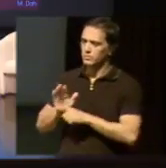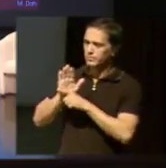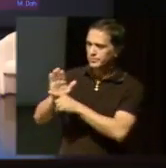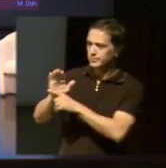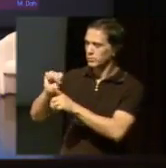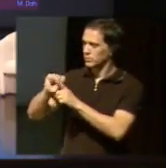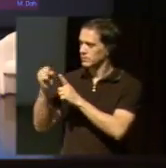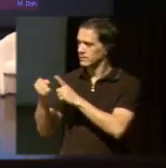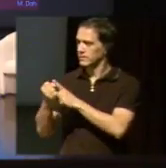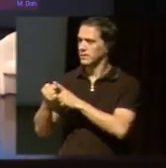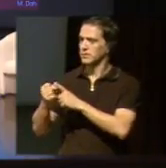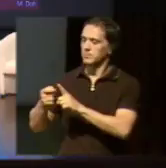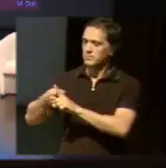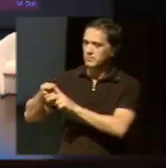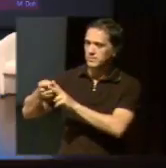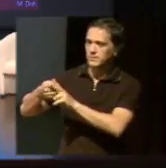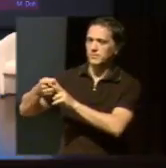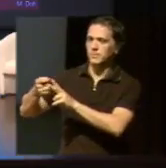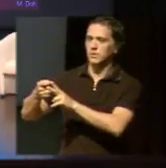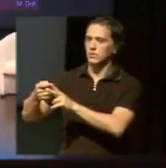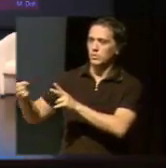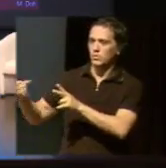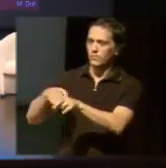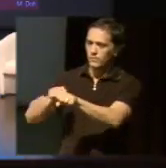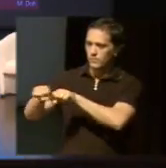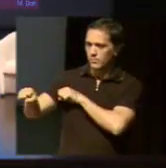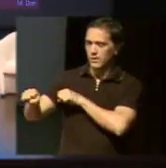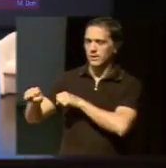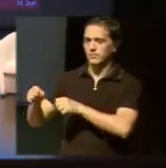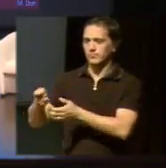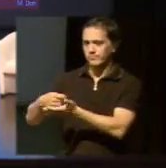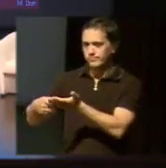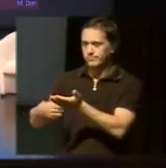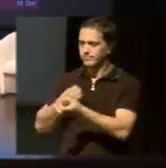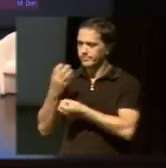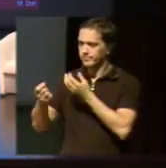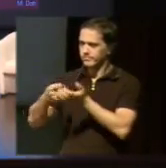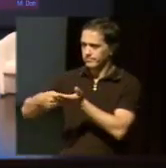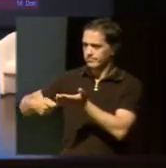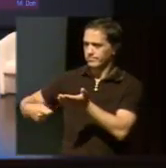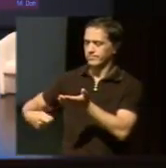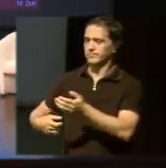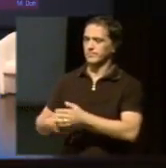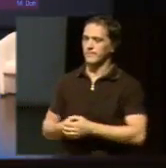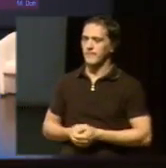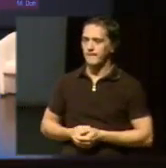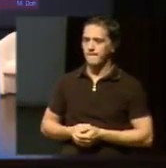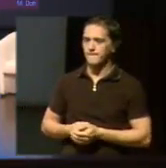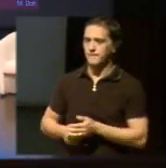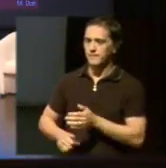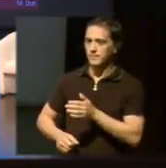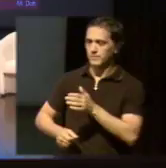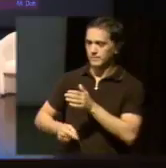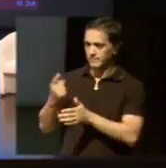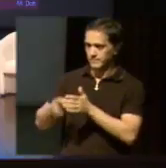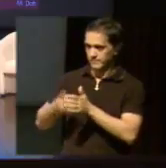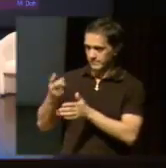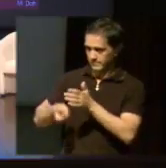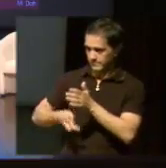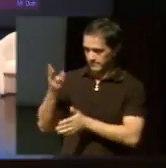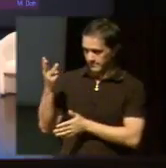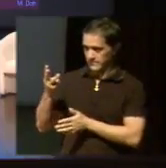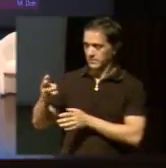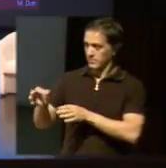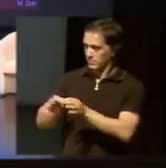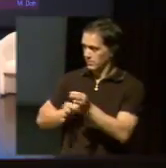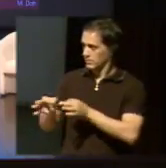meses estejam formados os primeiros redatores. Bom, isso quanto aos primeiros três projetos. E para concluir,